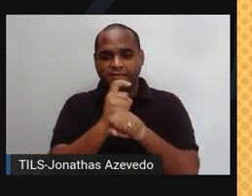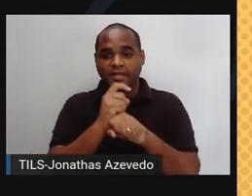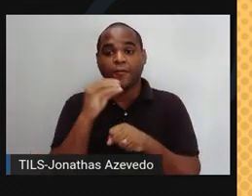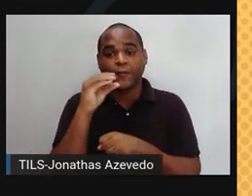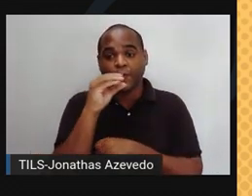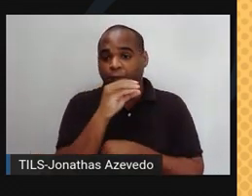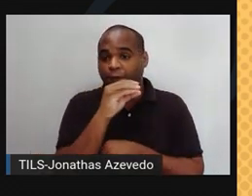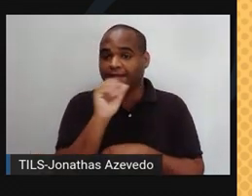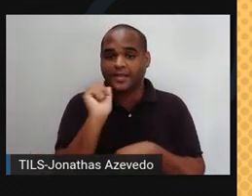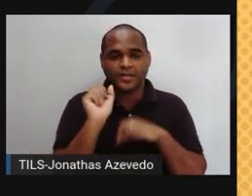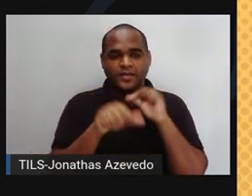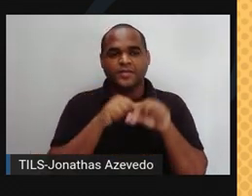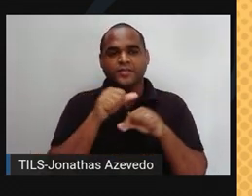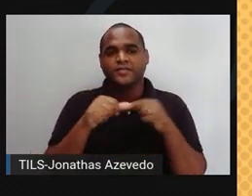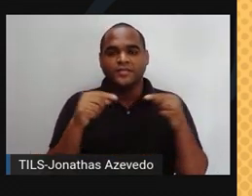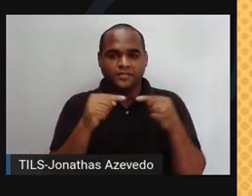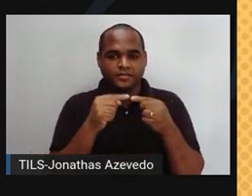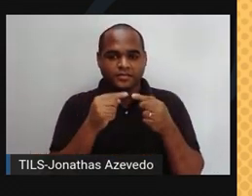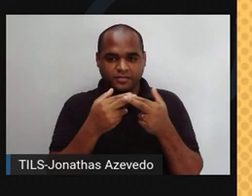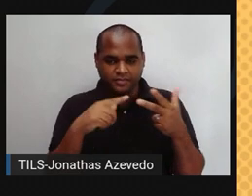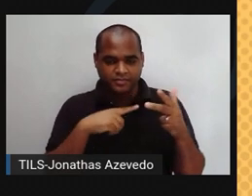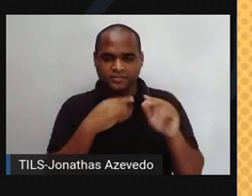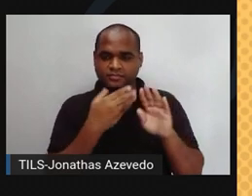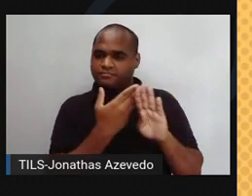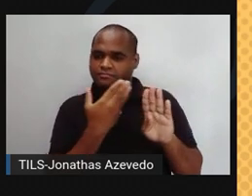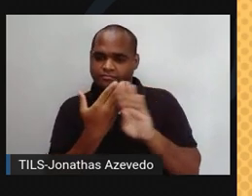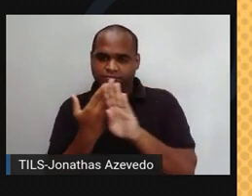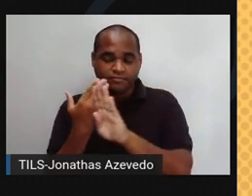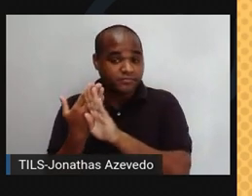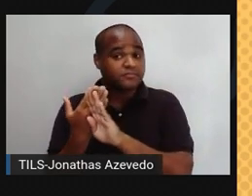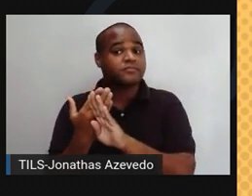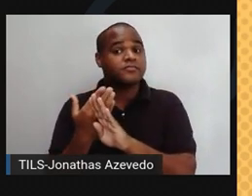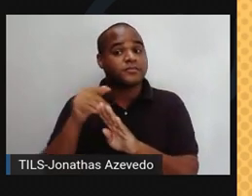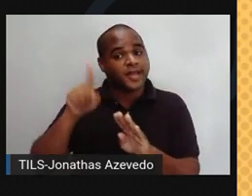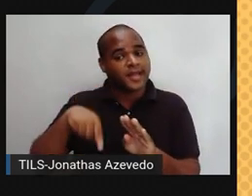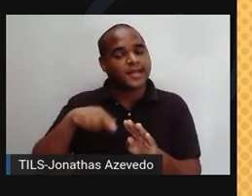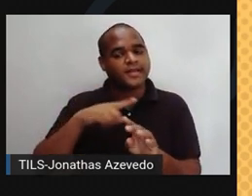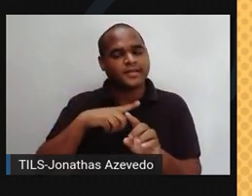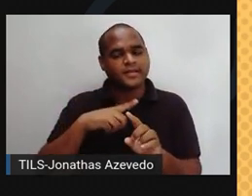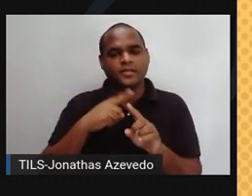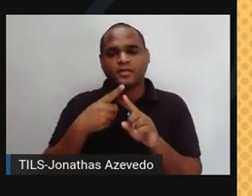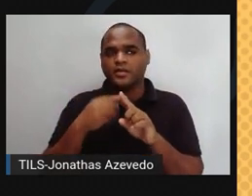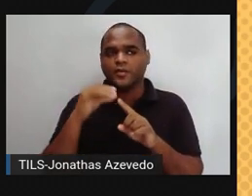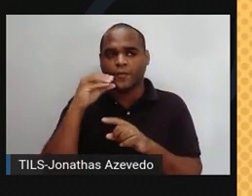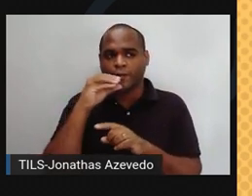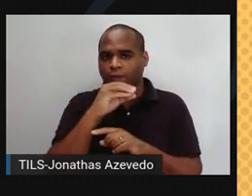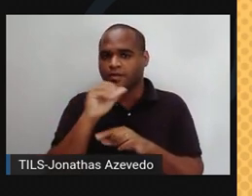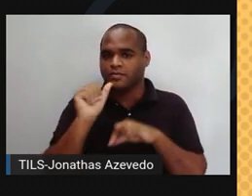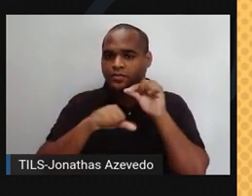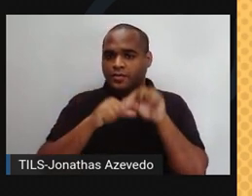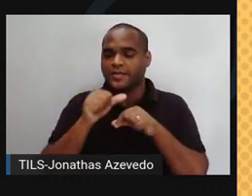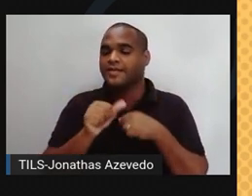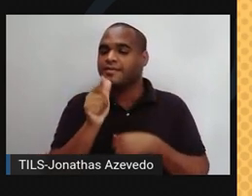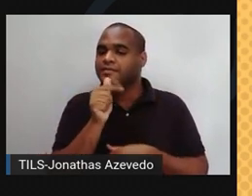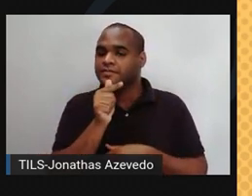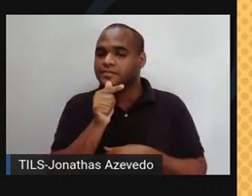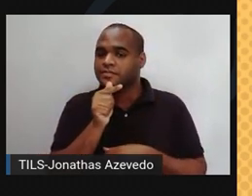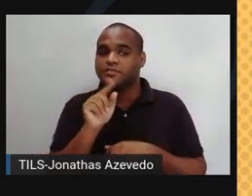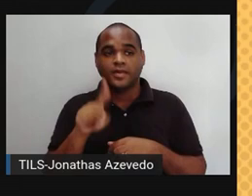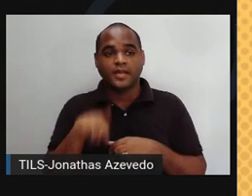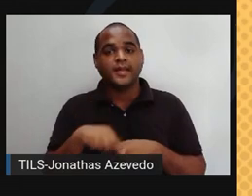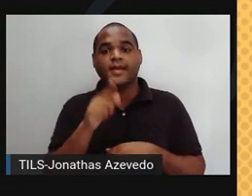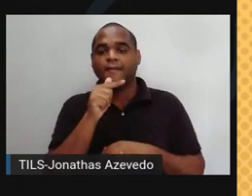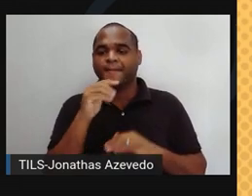aquecida as moléculas começam a se afastar e ela passa para o estado líquido esse